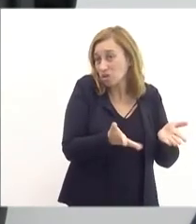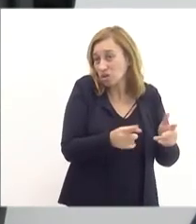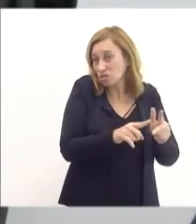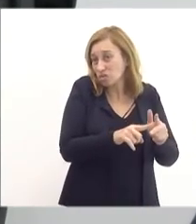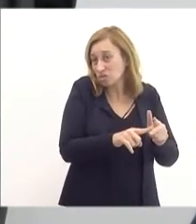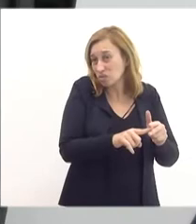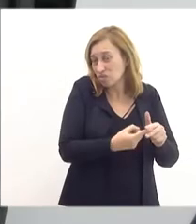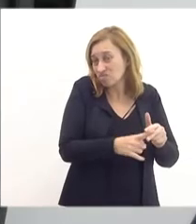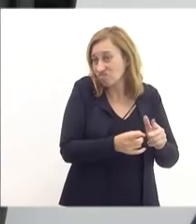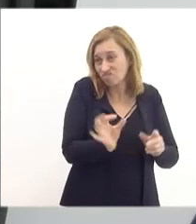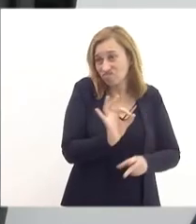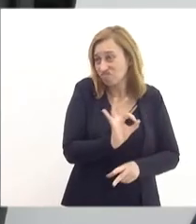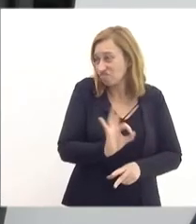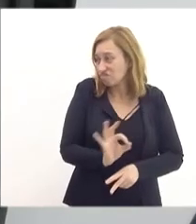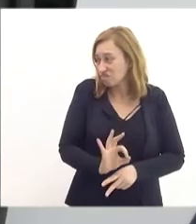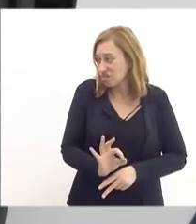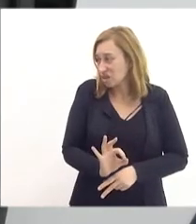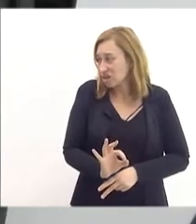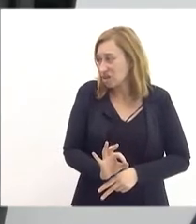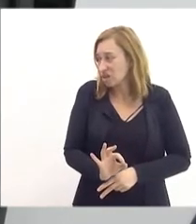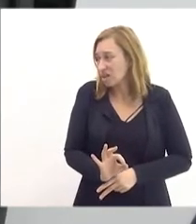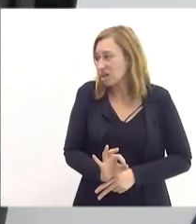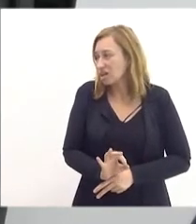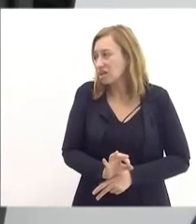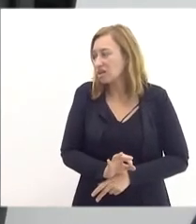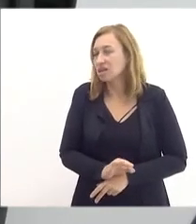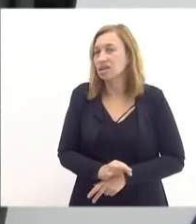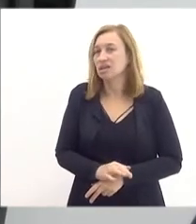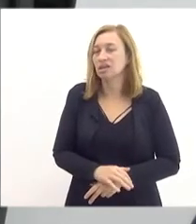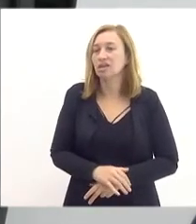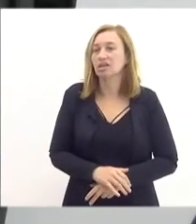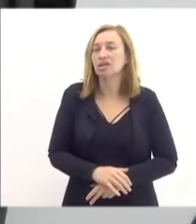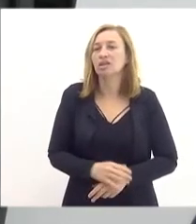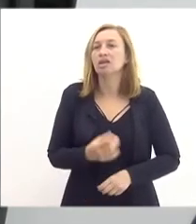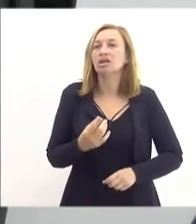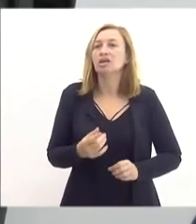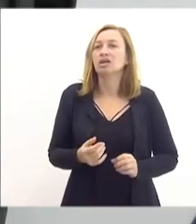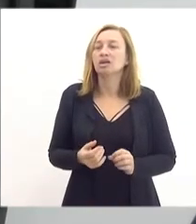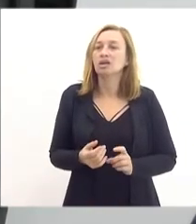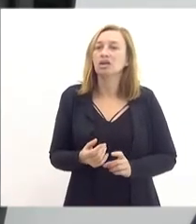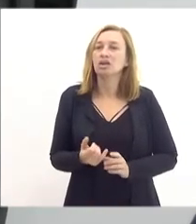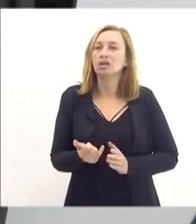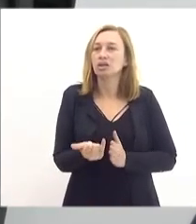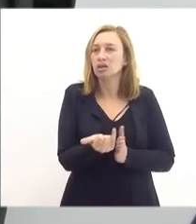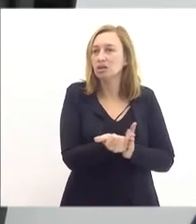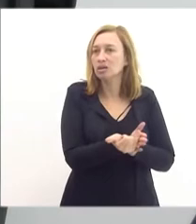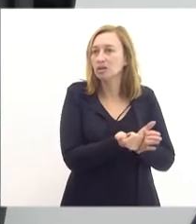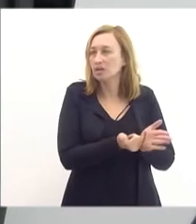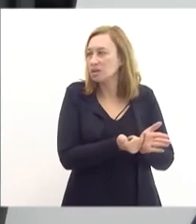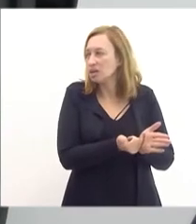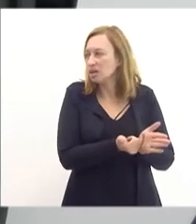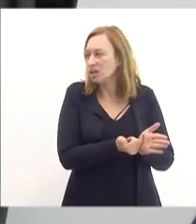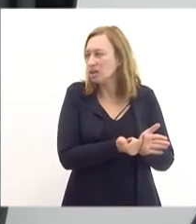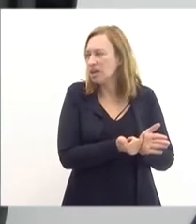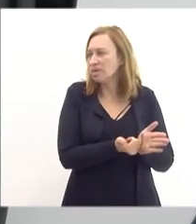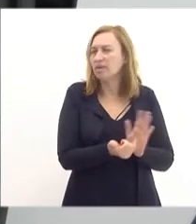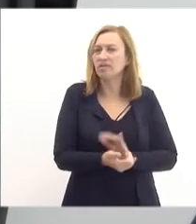regulamentado, que eu falei aqui que a gente pretende regulamentar, é o imposto de renda do funcionário público. Esse que é bom.